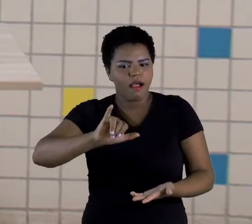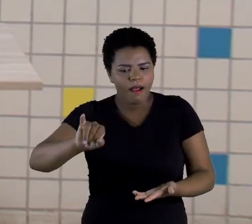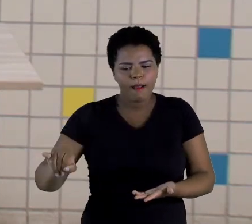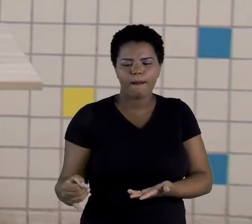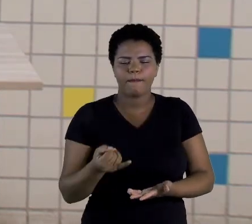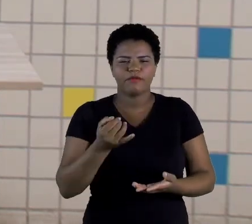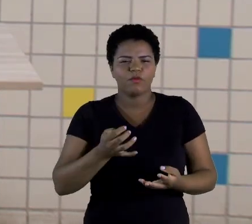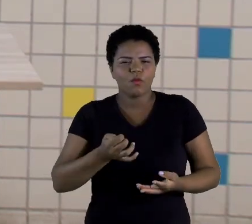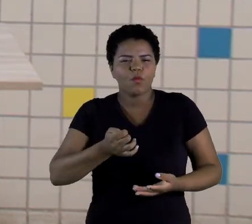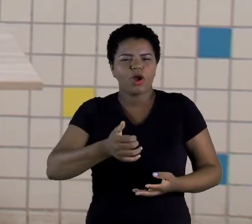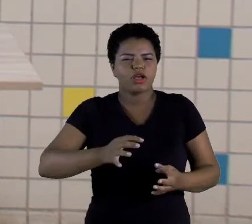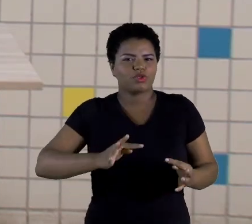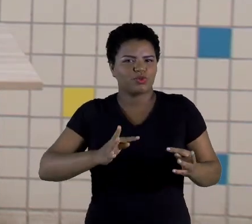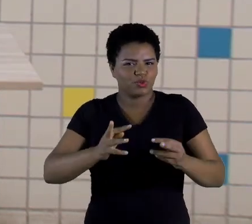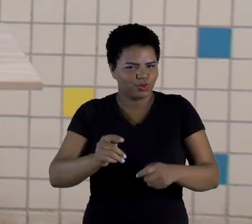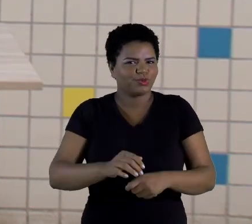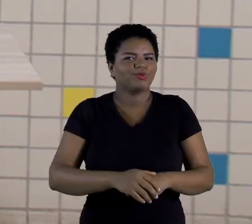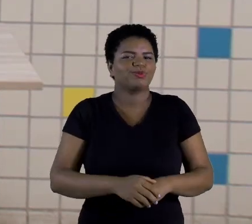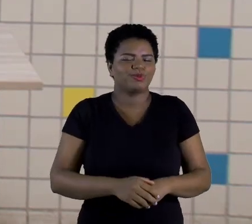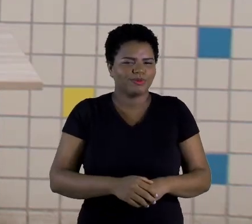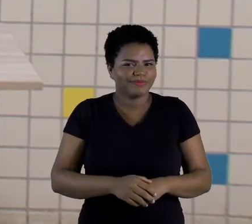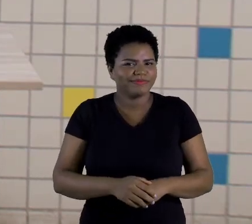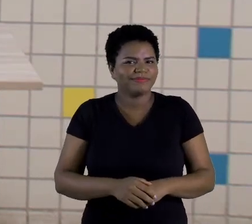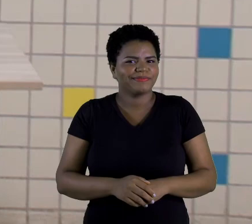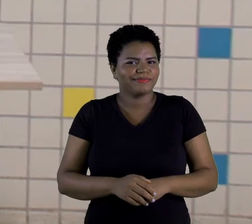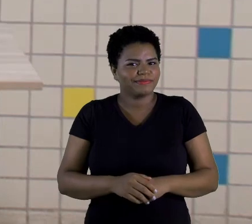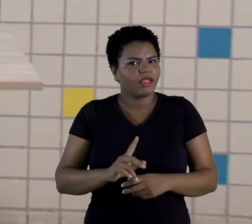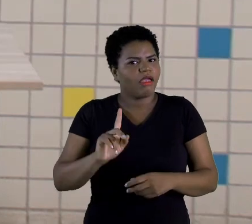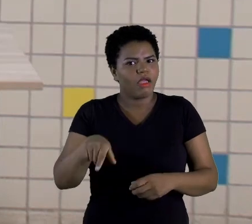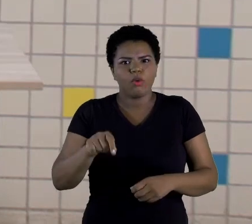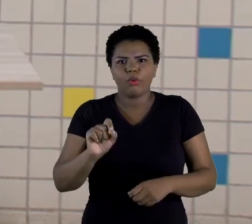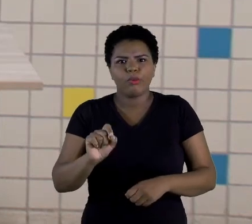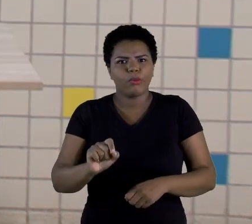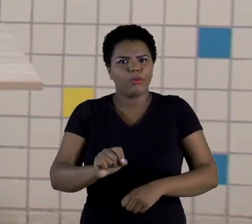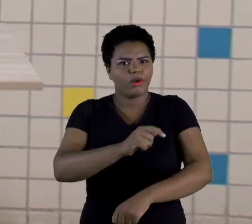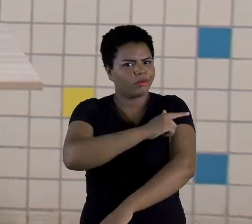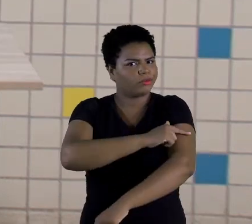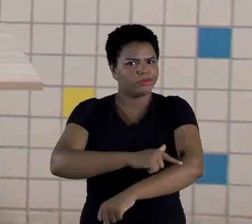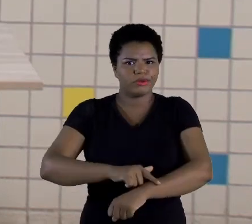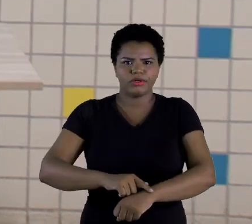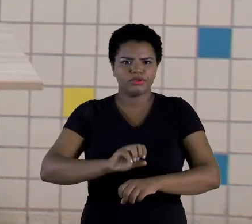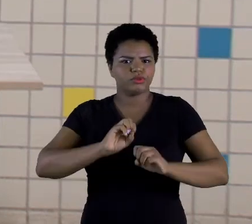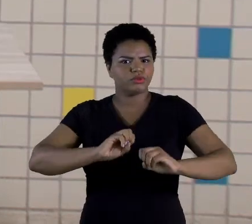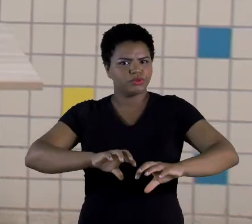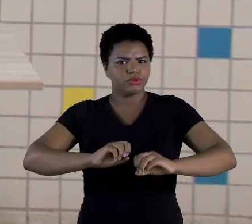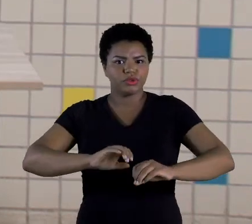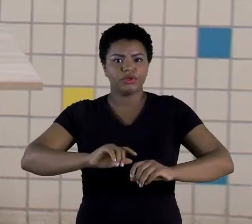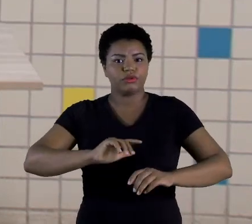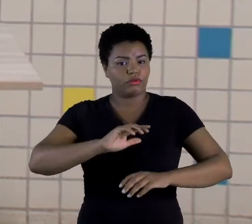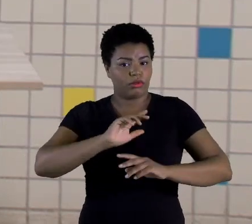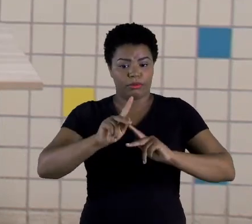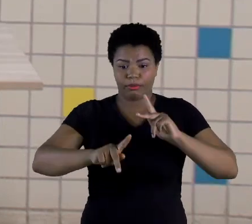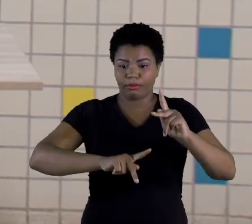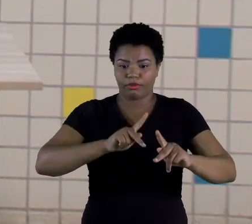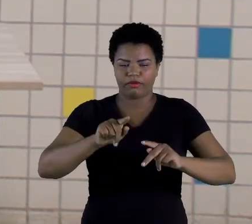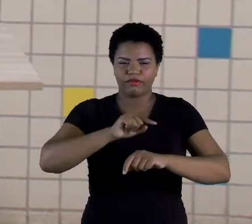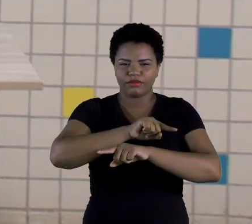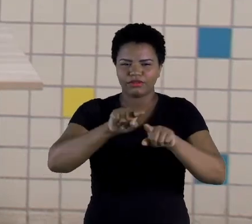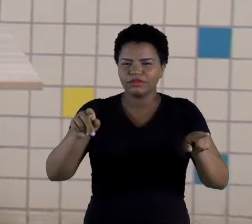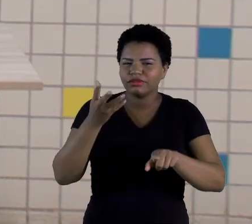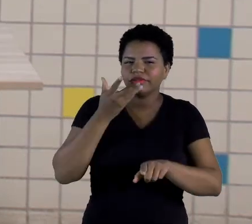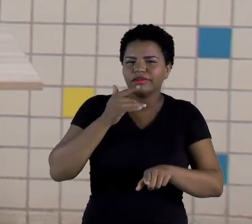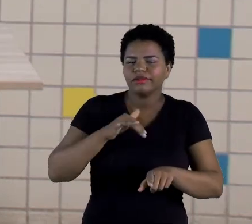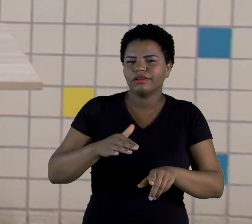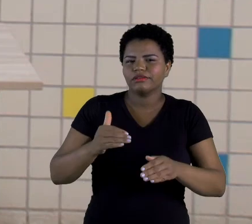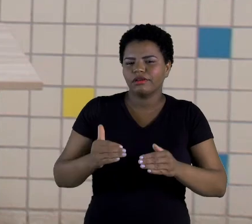quase tudo. E isso, pessoal, é uma questão de educação da população, né? Então, vocês crianças que estão aí se